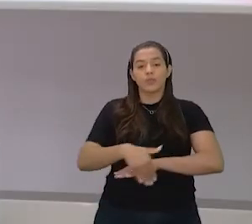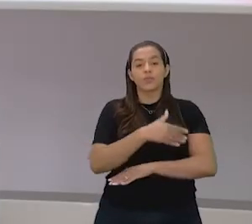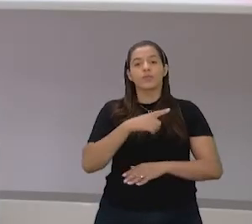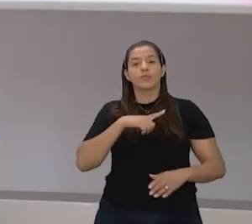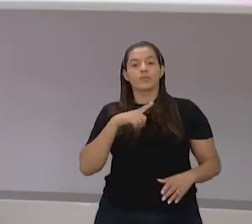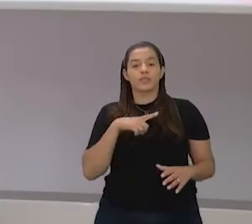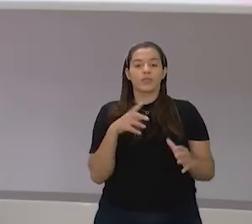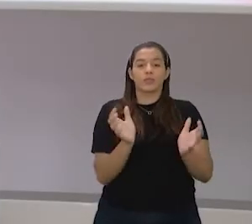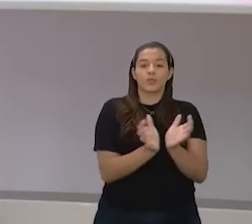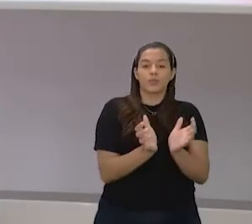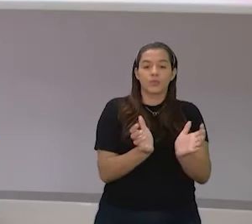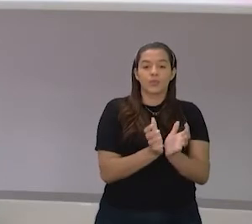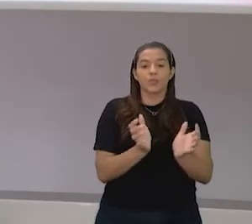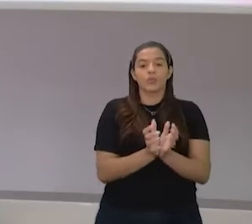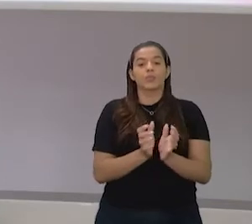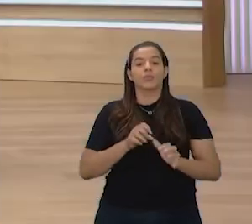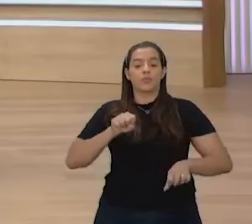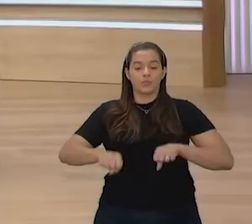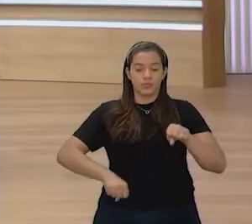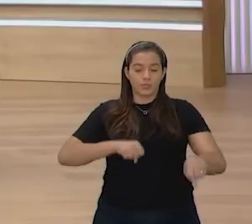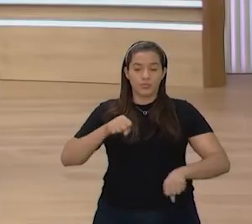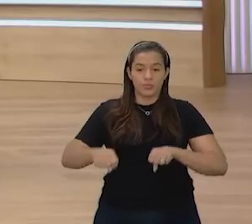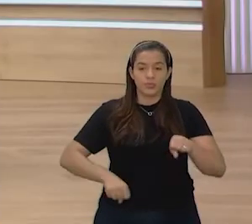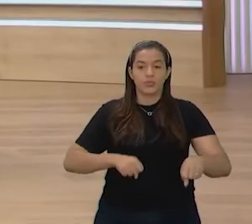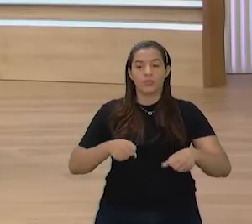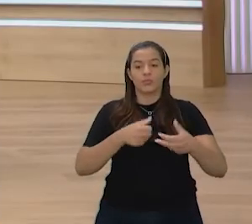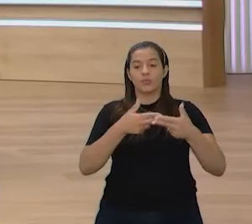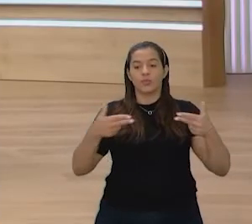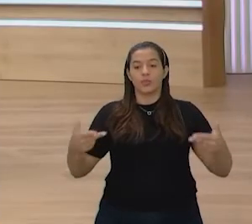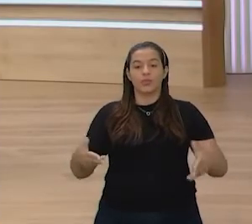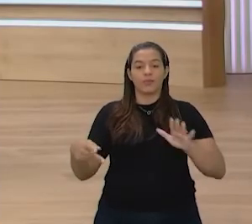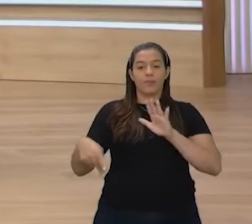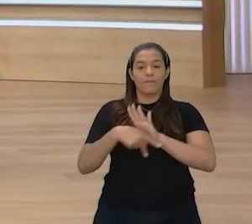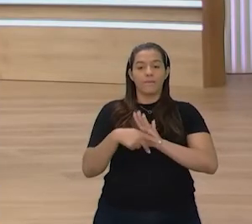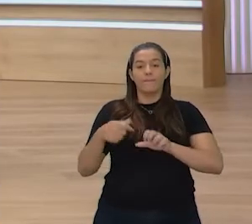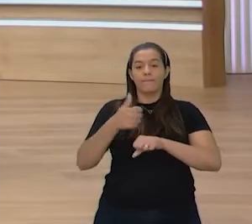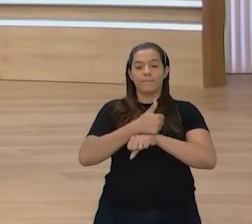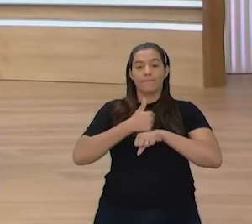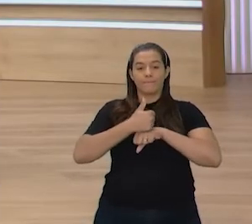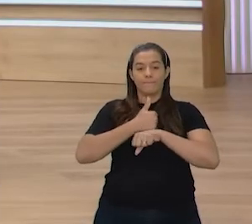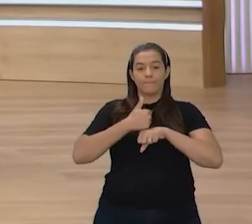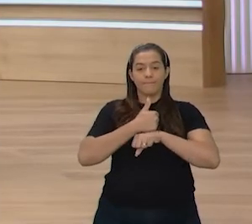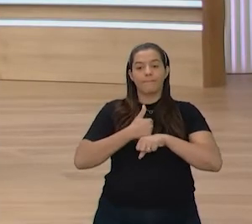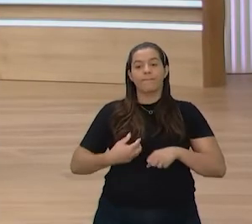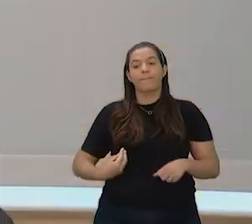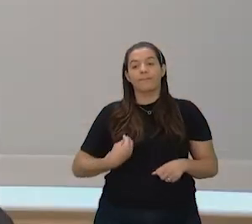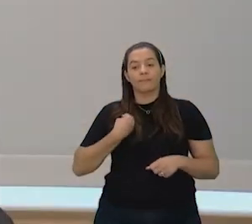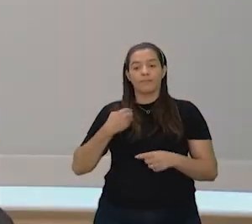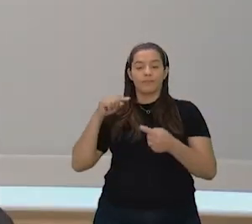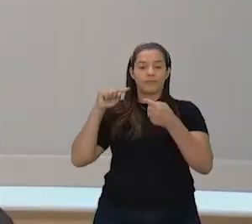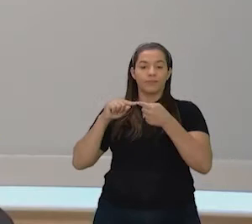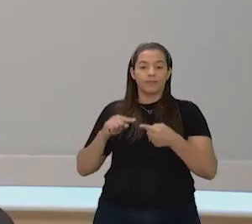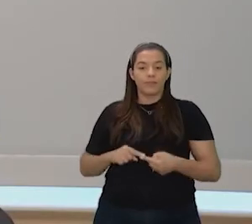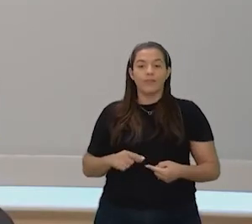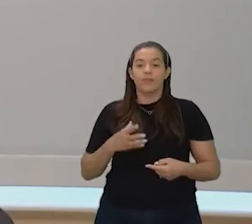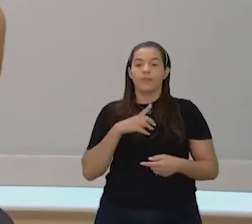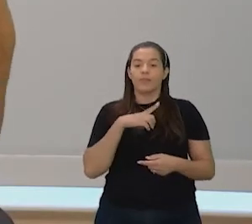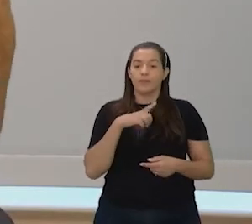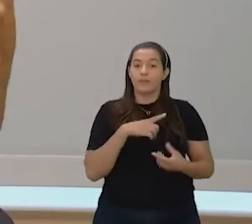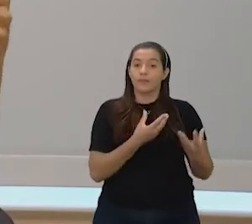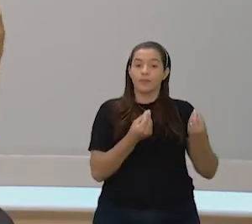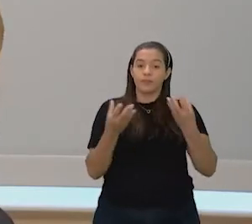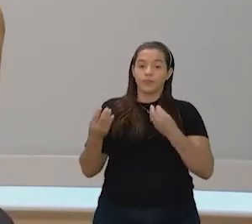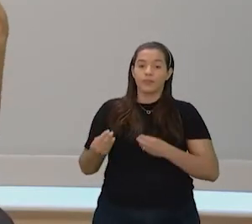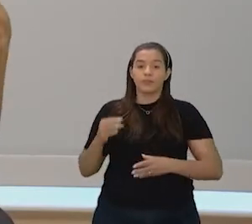nesses grupos de ciclismo. Não, eu estou dizendo profissionalmente, né? Pensando em projetos de vida. Então, há muitas pessoas